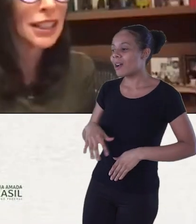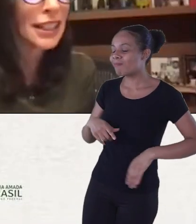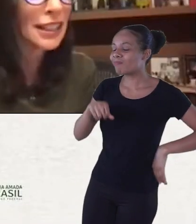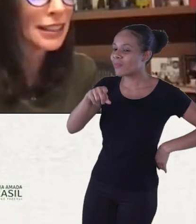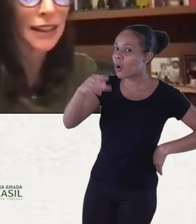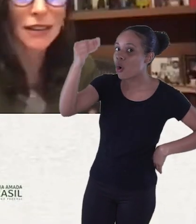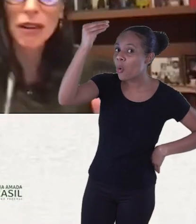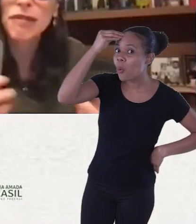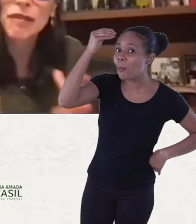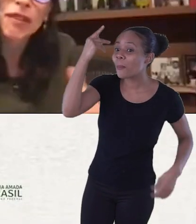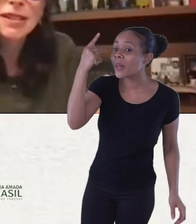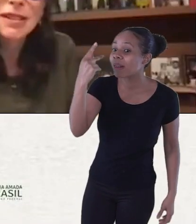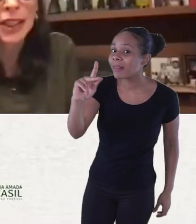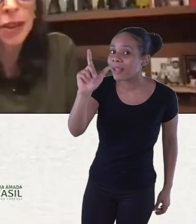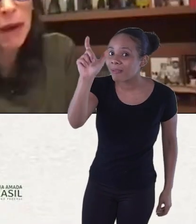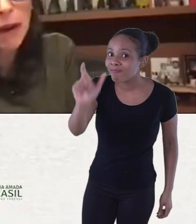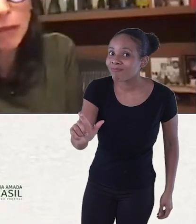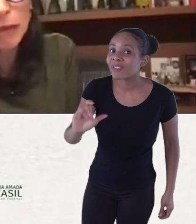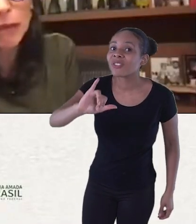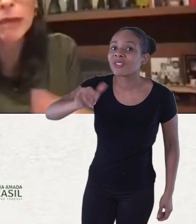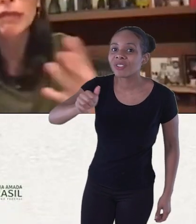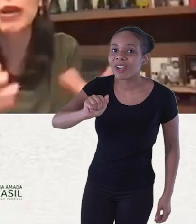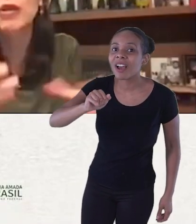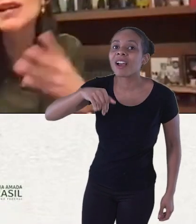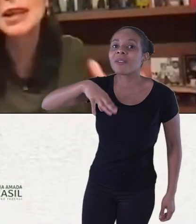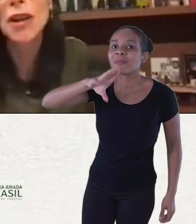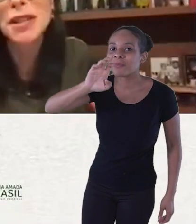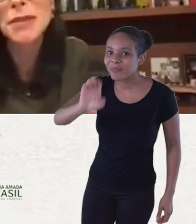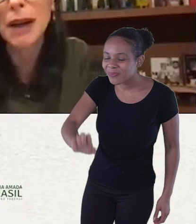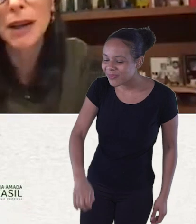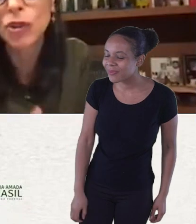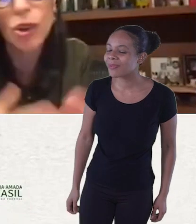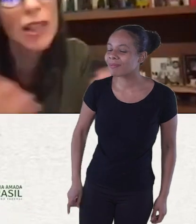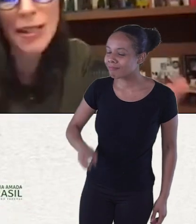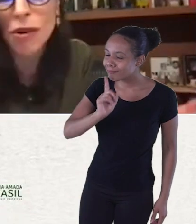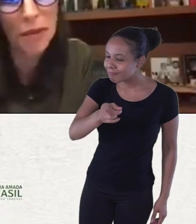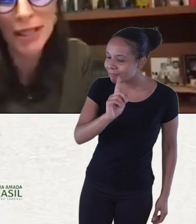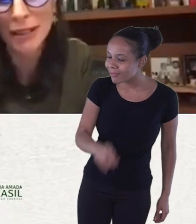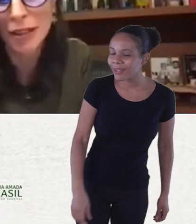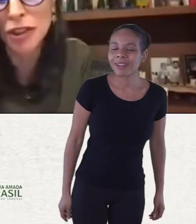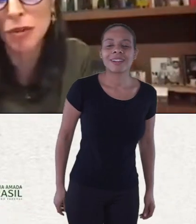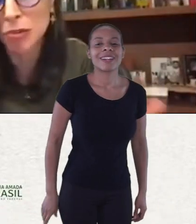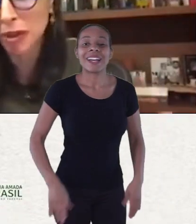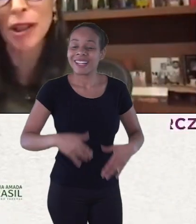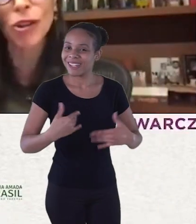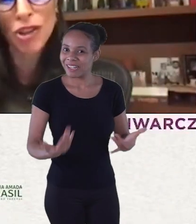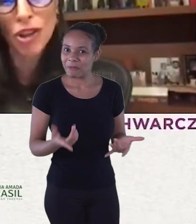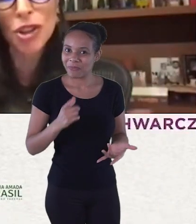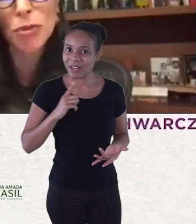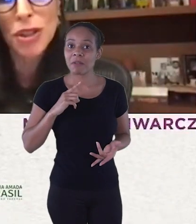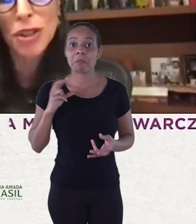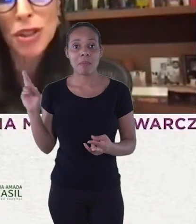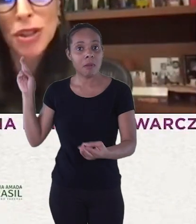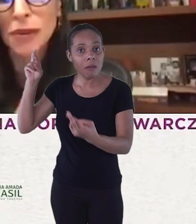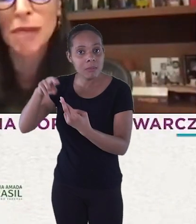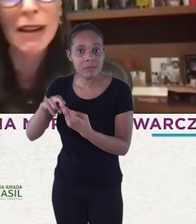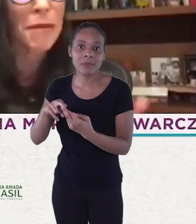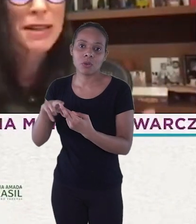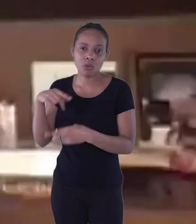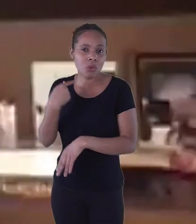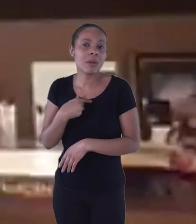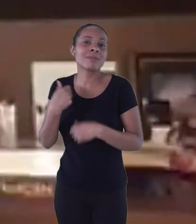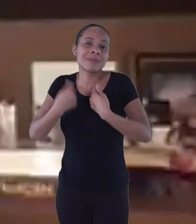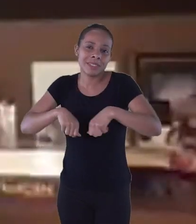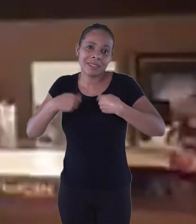A gente tinha que fazer aí ver quais eram todas são representativas, porque afinal nós já tínhamos